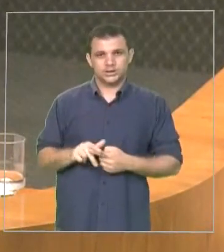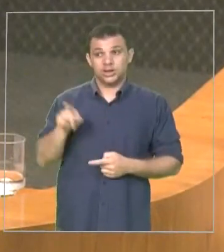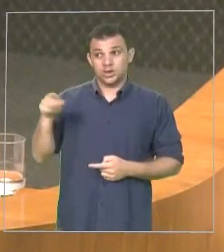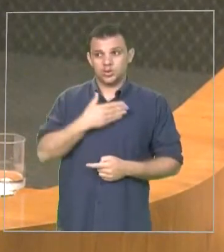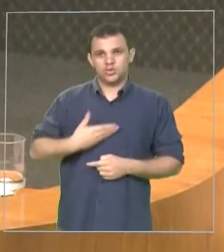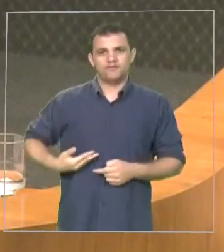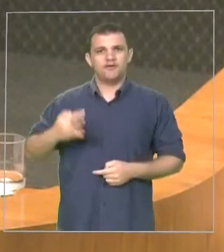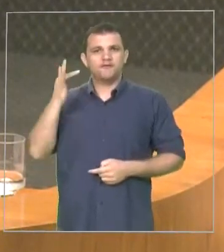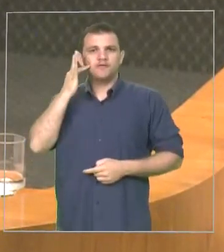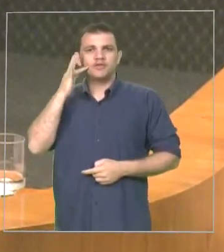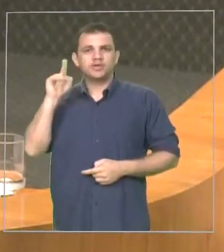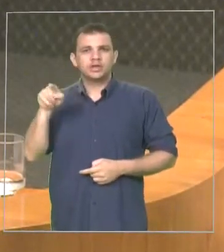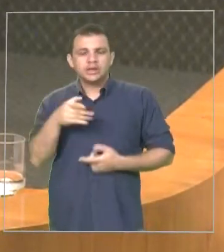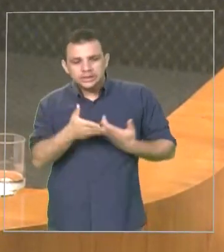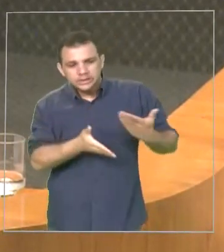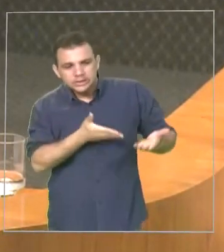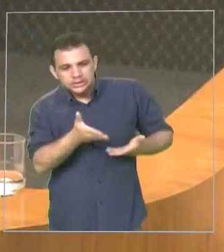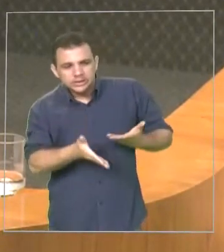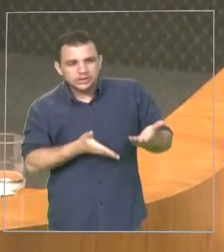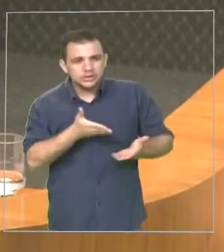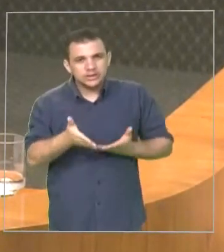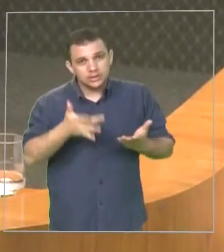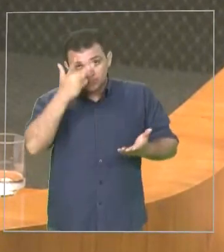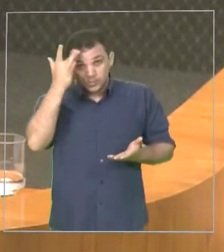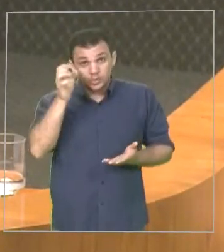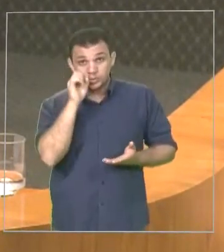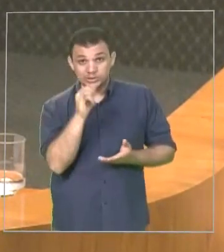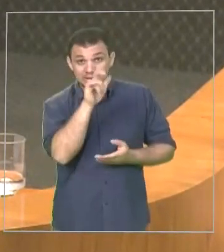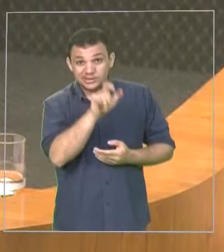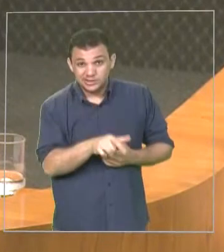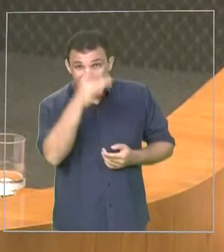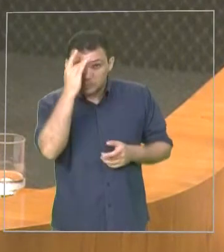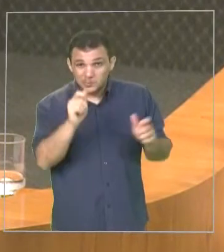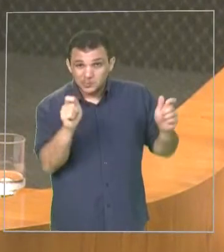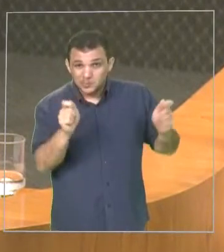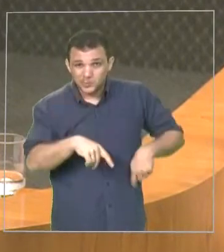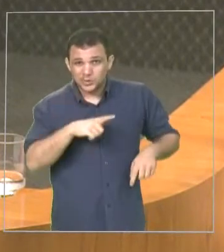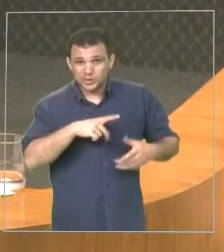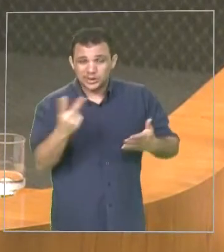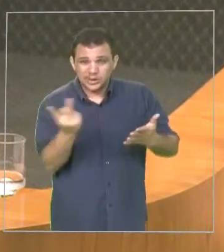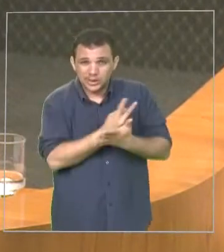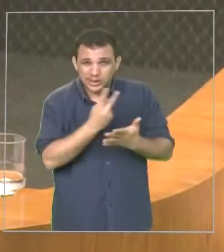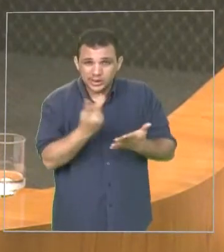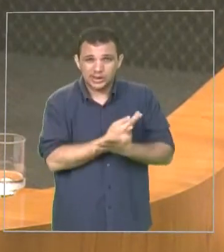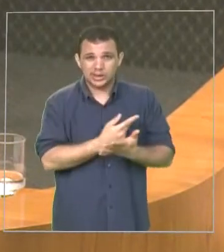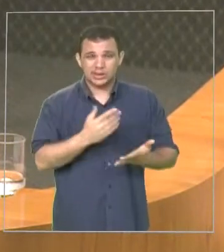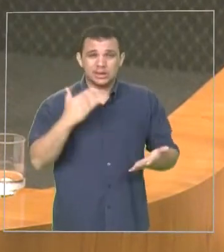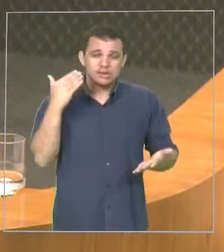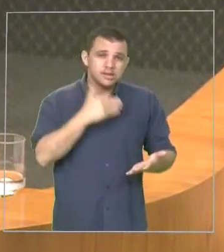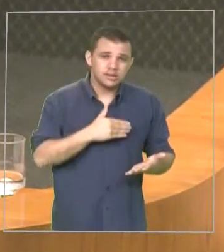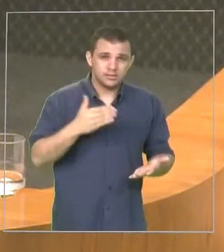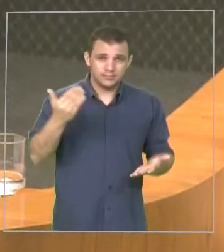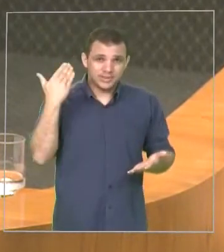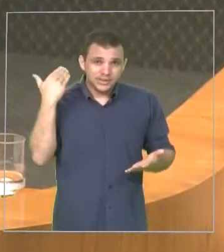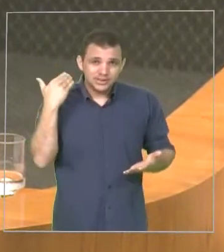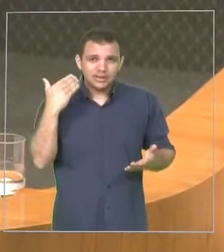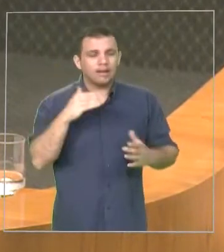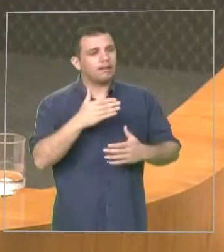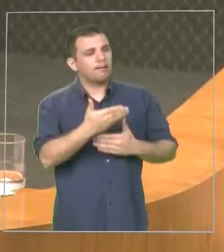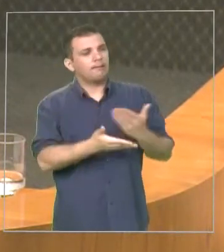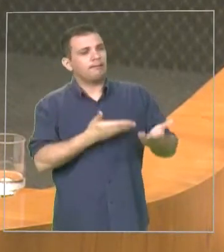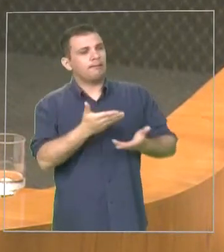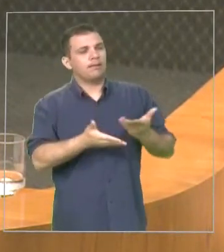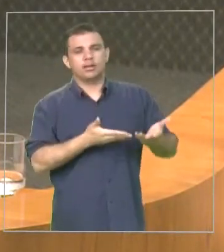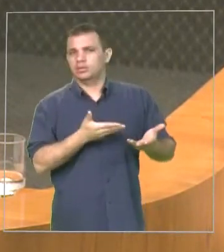na cabeça de quem quer que seja que possa ter cometido alguma falha, deputado Levi. Jamais